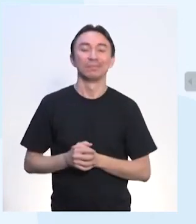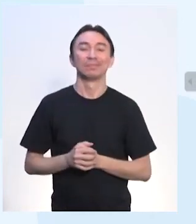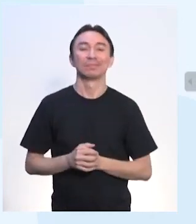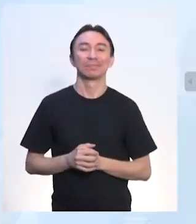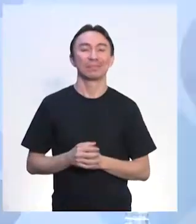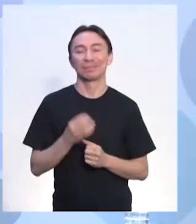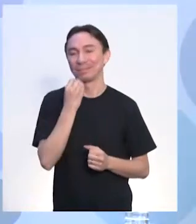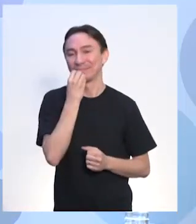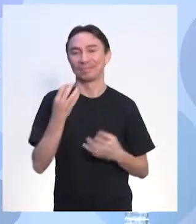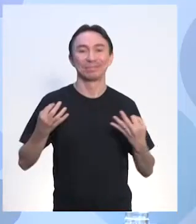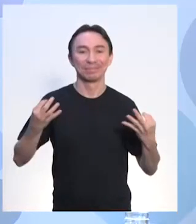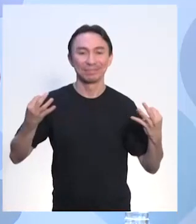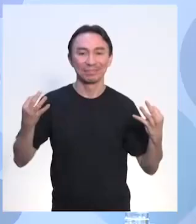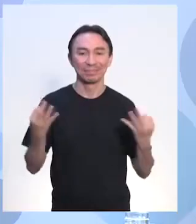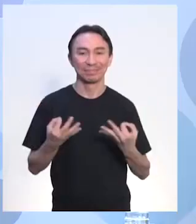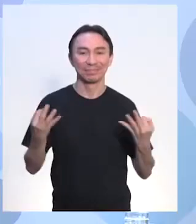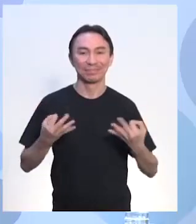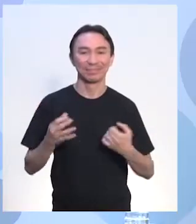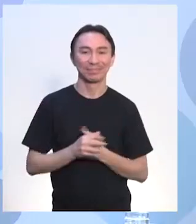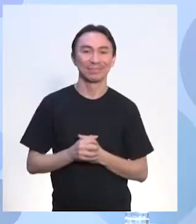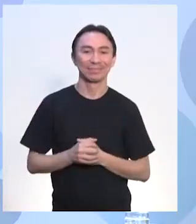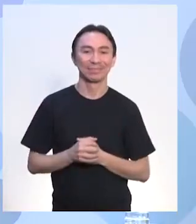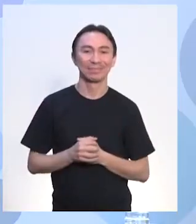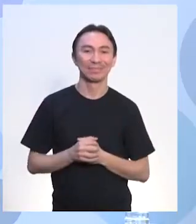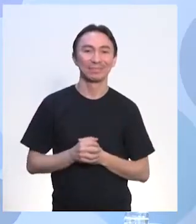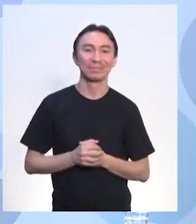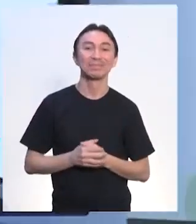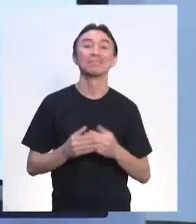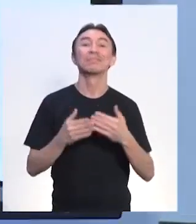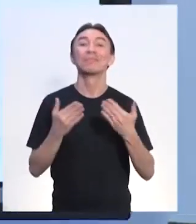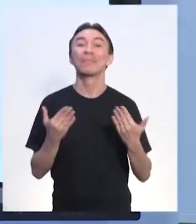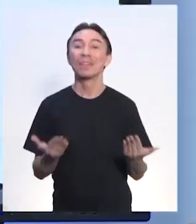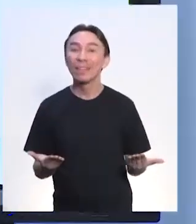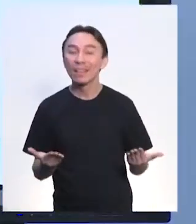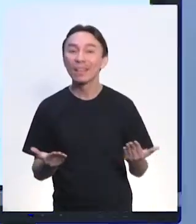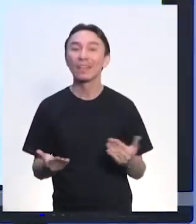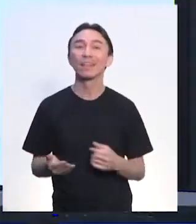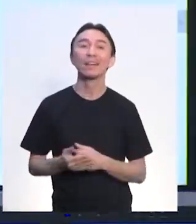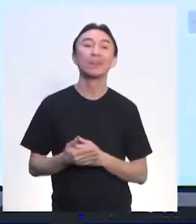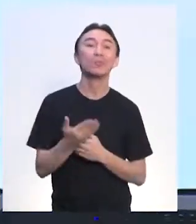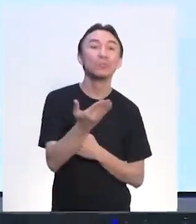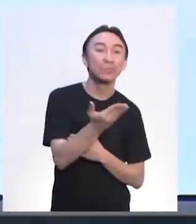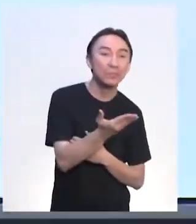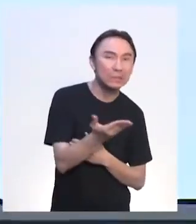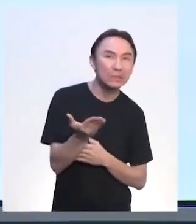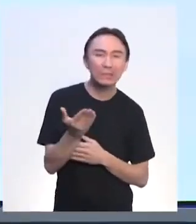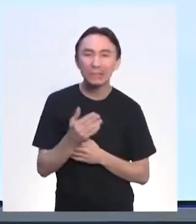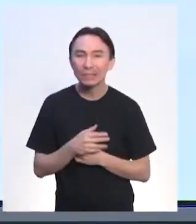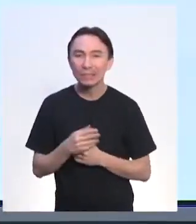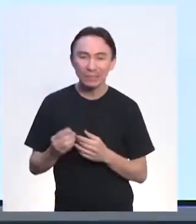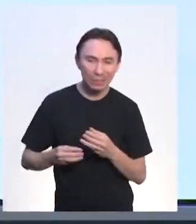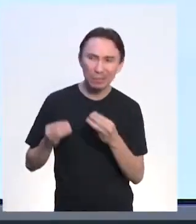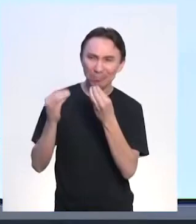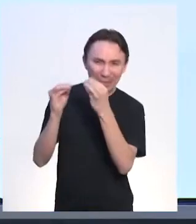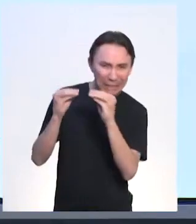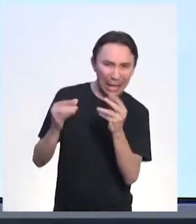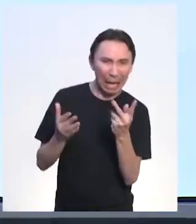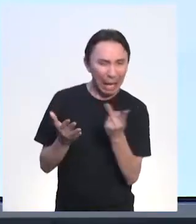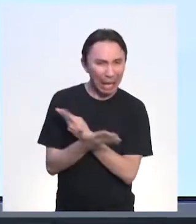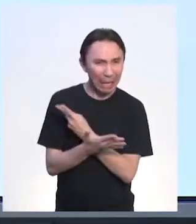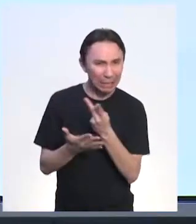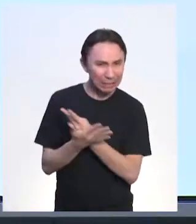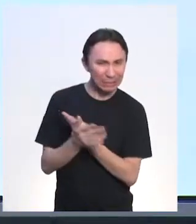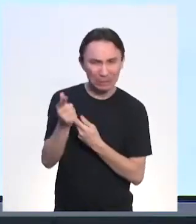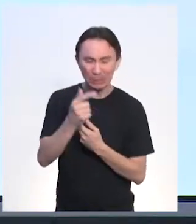Que perfeito. Ótimo. E aí, você ainda que está colocando números errados, será que você está